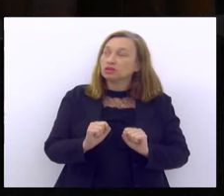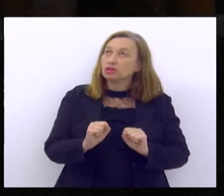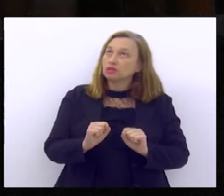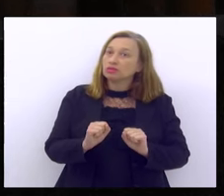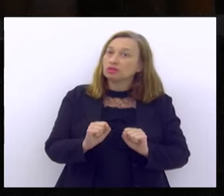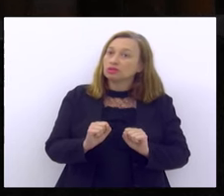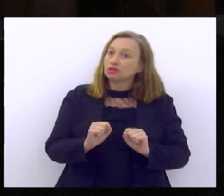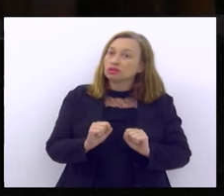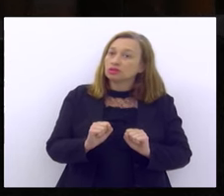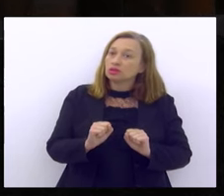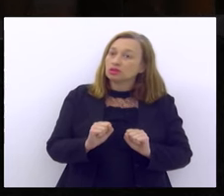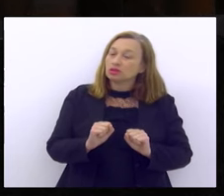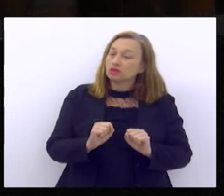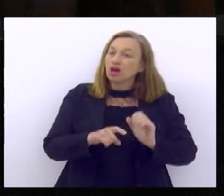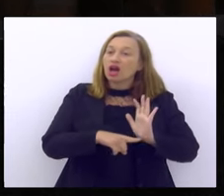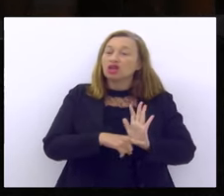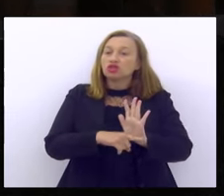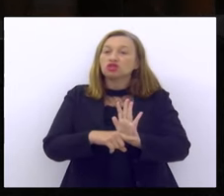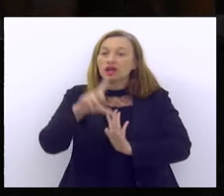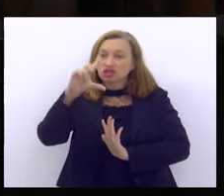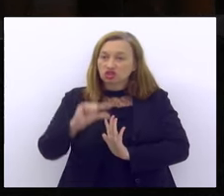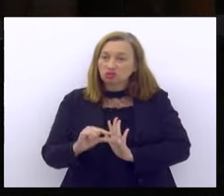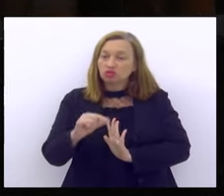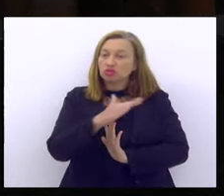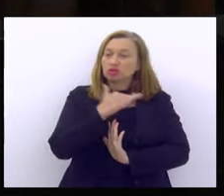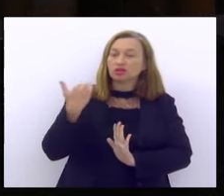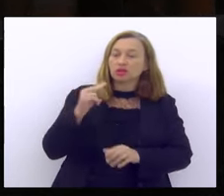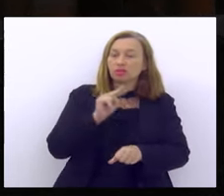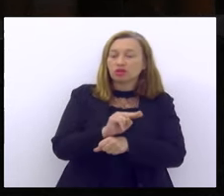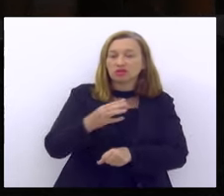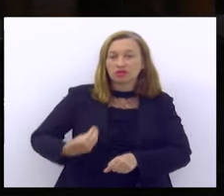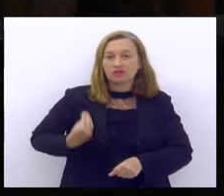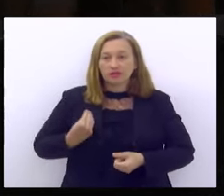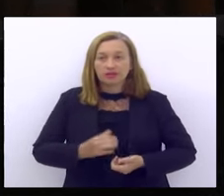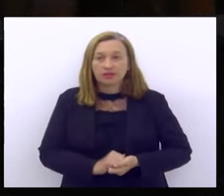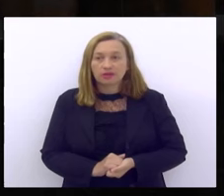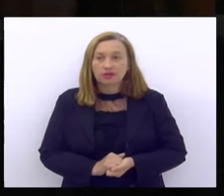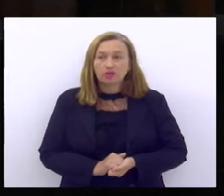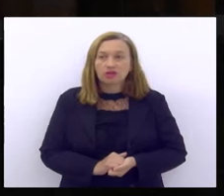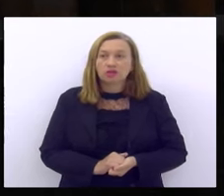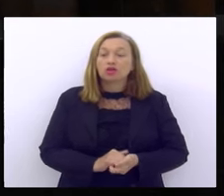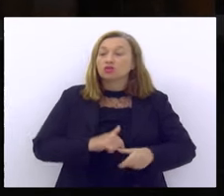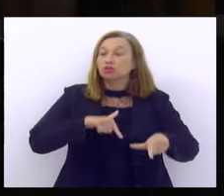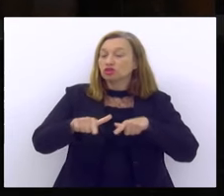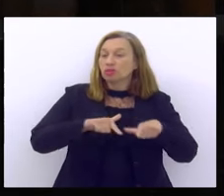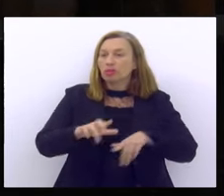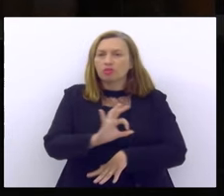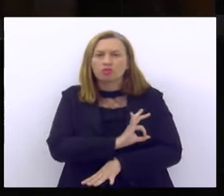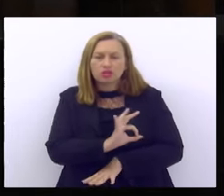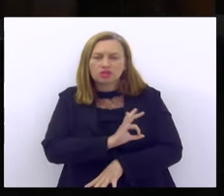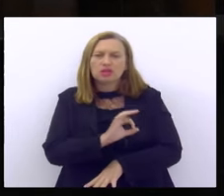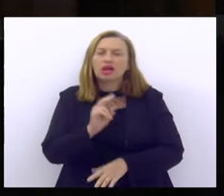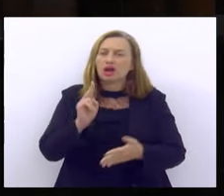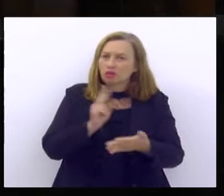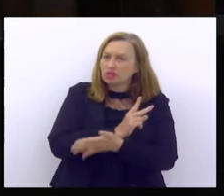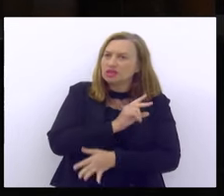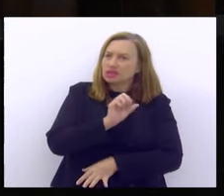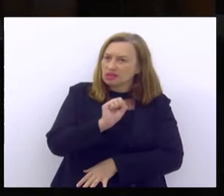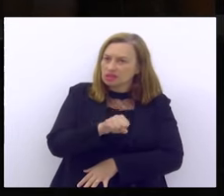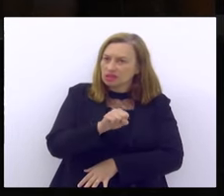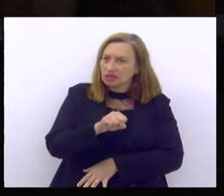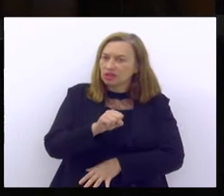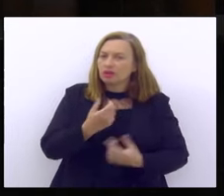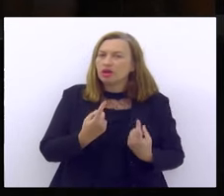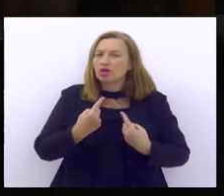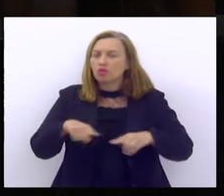acarretar na redução de mortes e da proteção da vida? Se as operações policiais têm que acontecer para